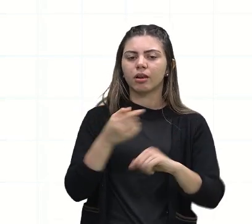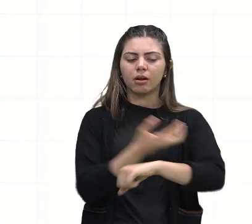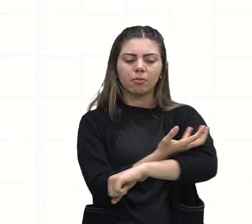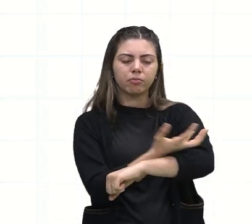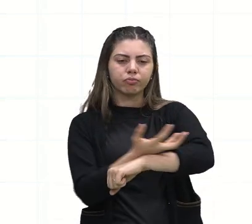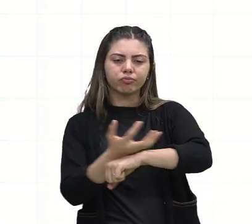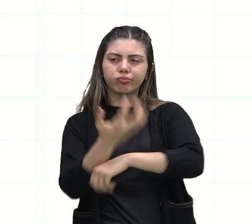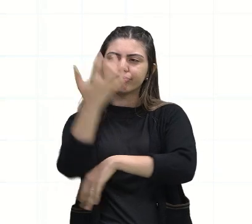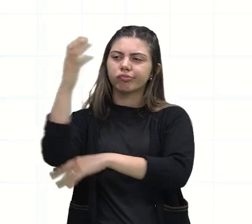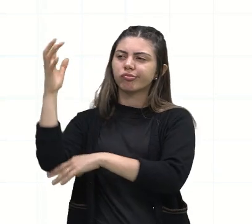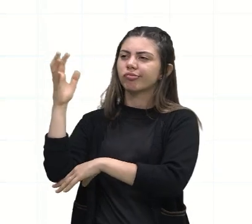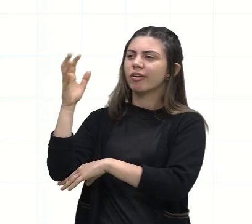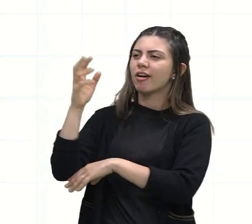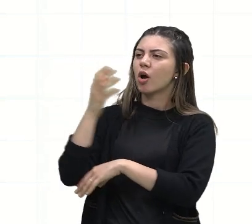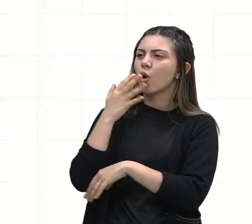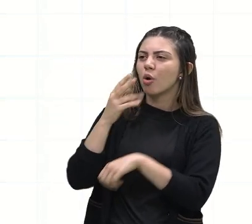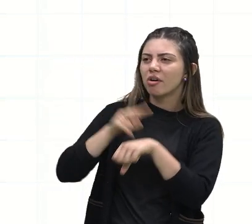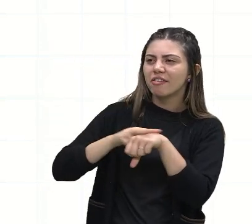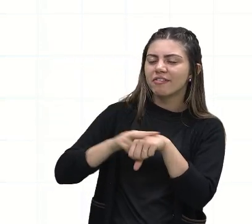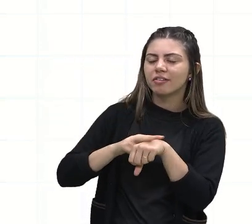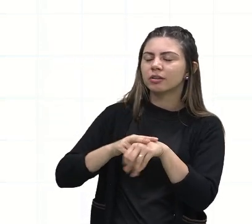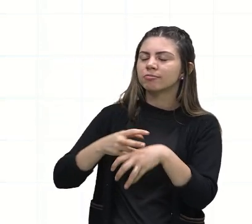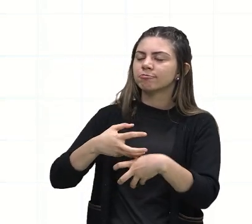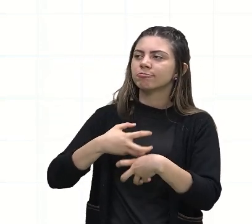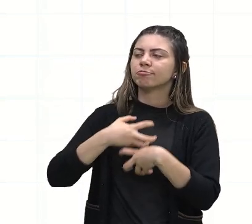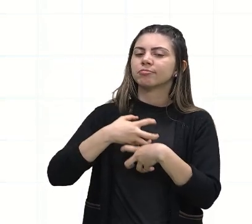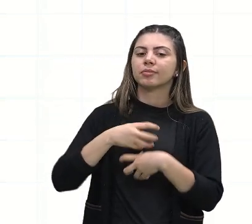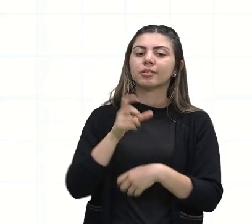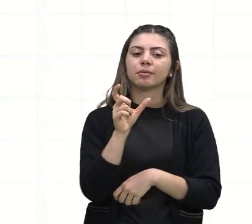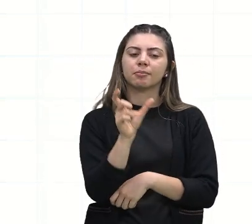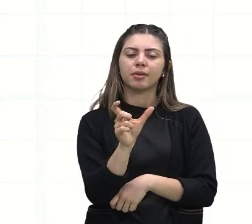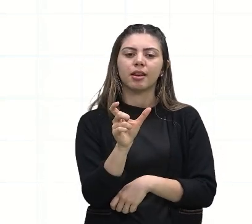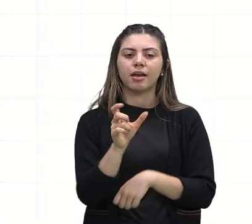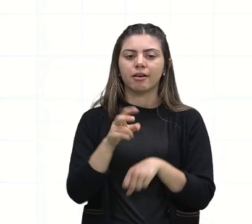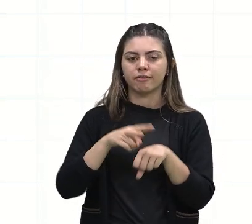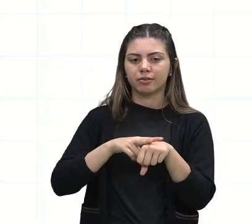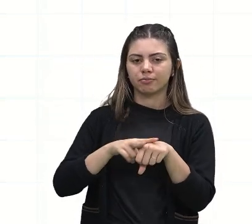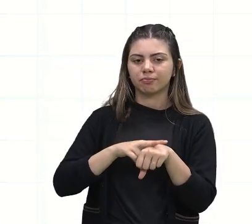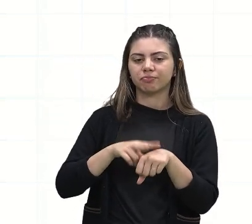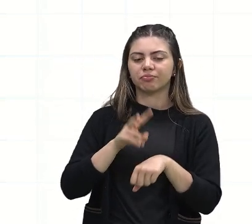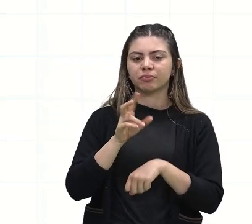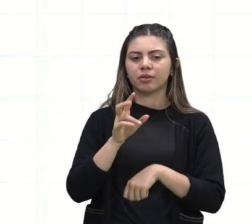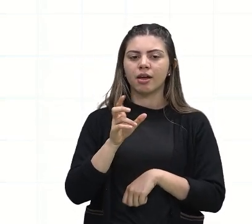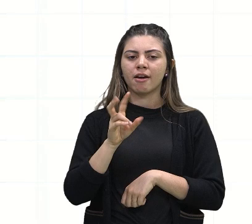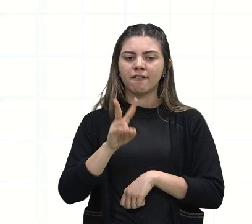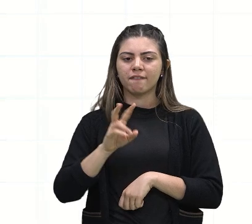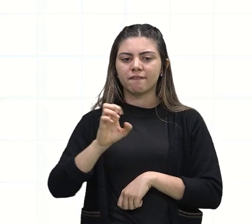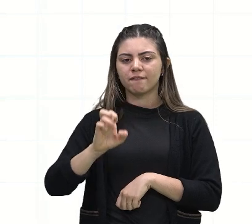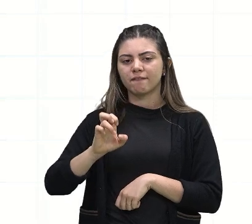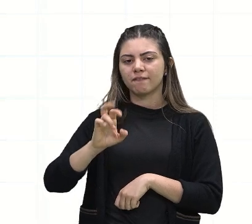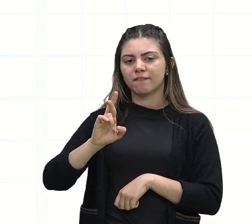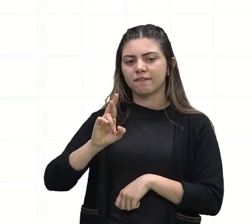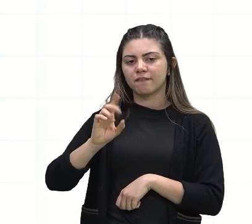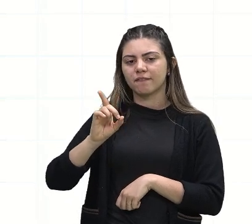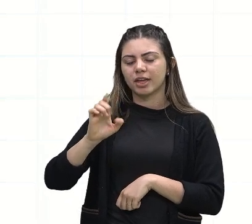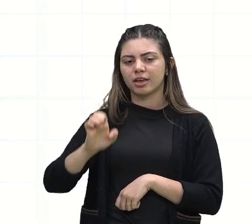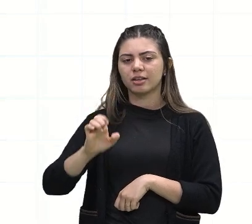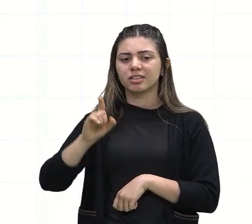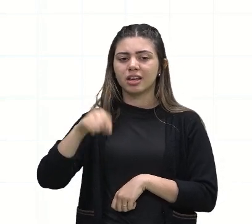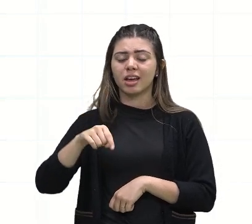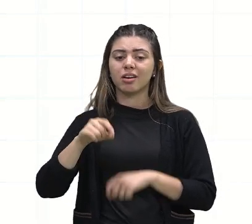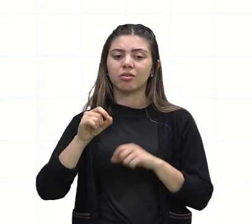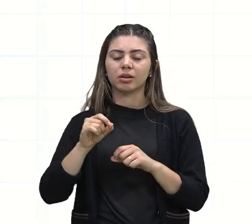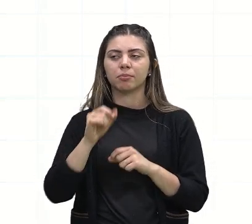é contagiante. A palavra verde, em outro contexto, ele é um